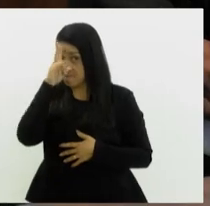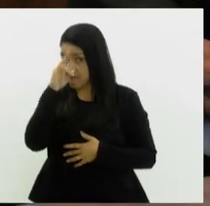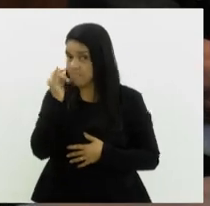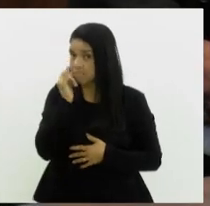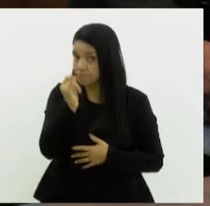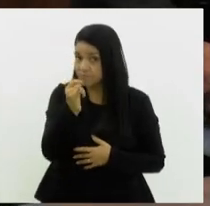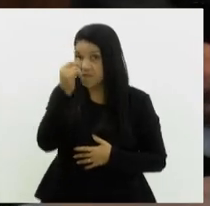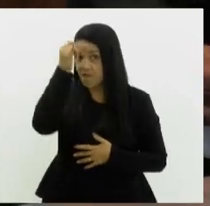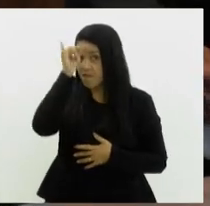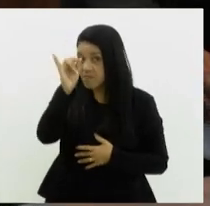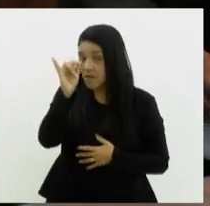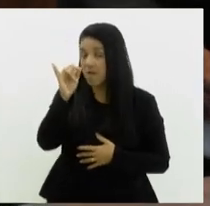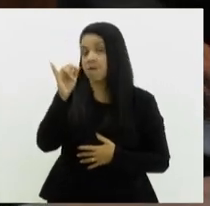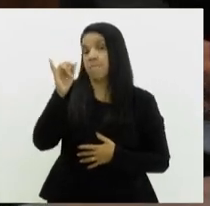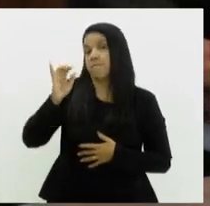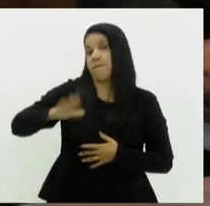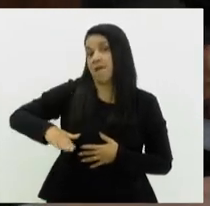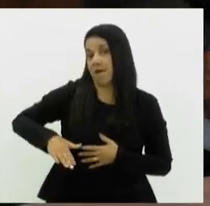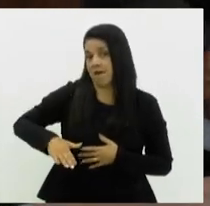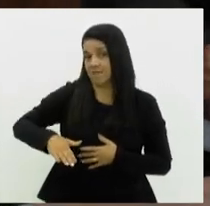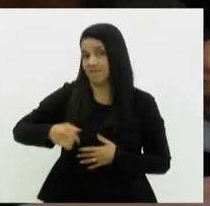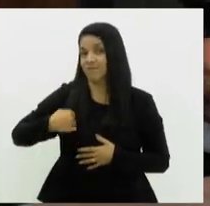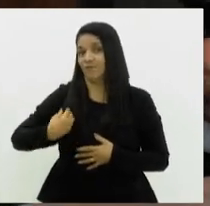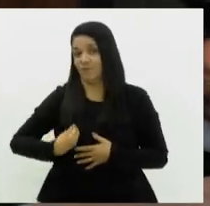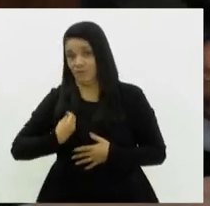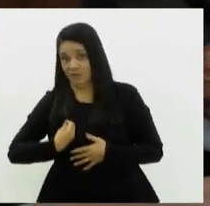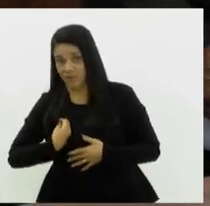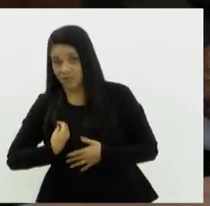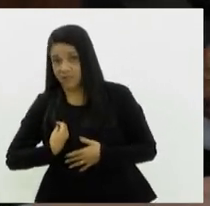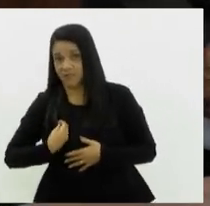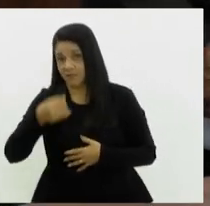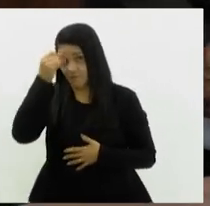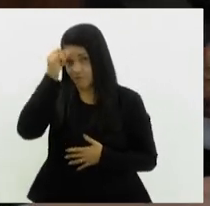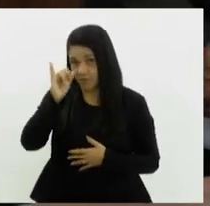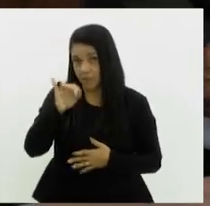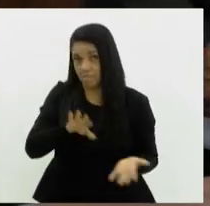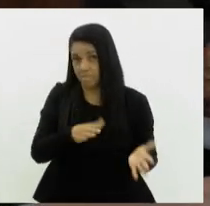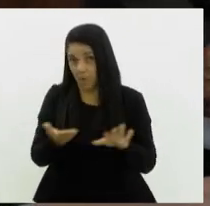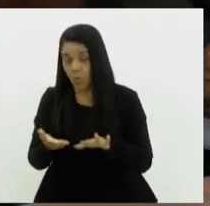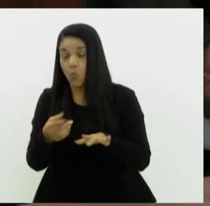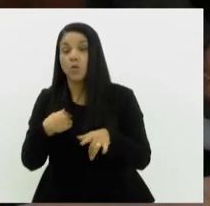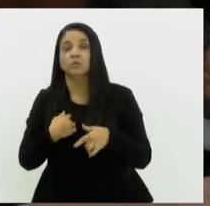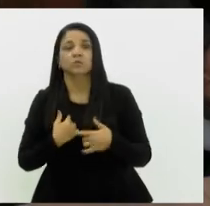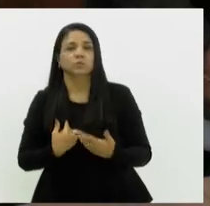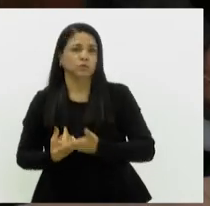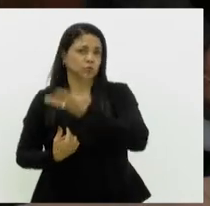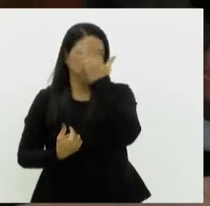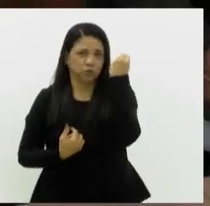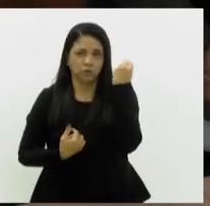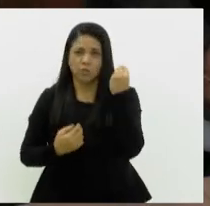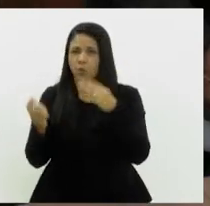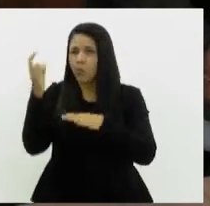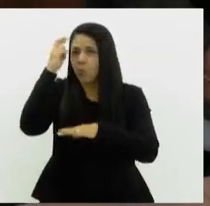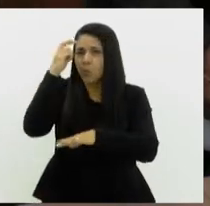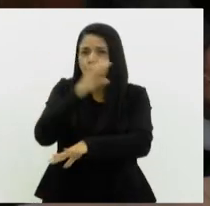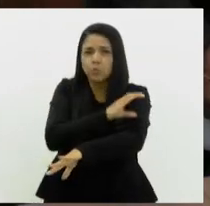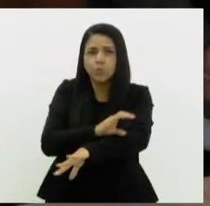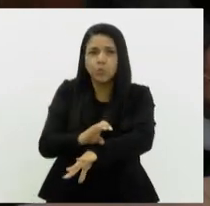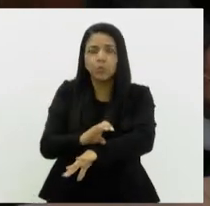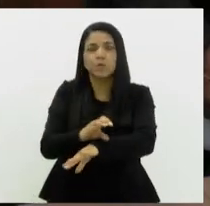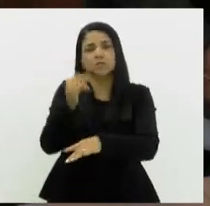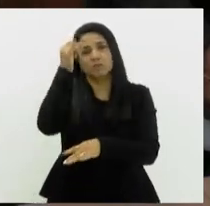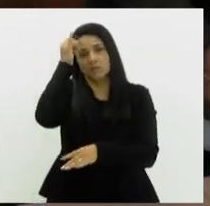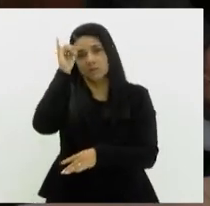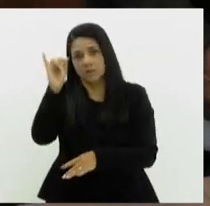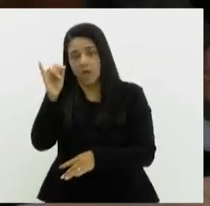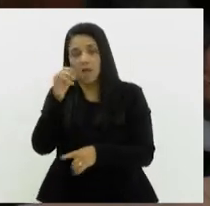prevenir é mais barato. É mais barato em vidas, é mais barato em tudo. A gente nunca pode esquecer a cultura da prevenção e o princípio